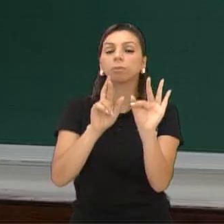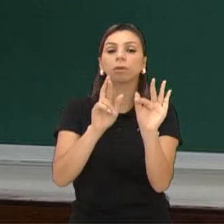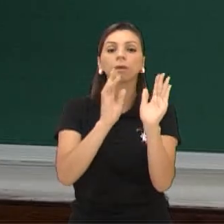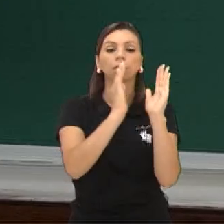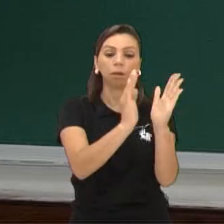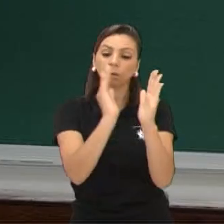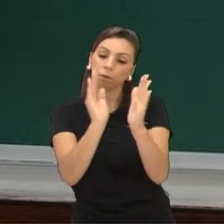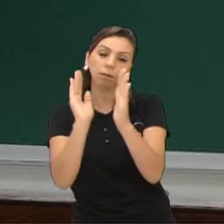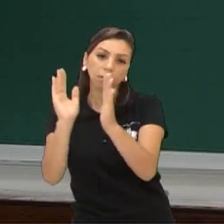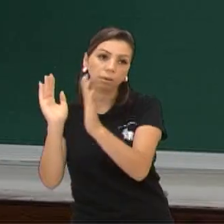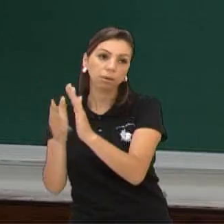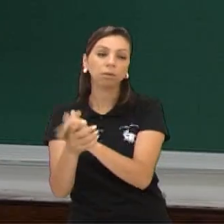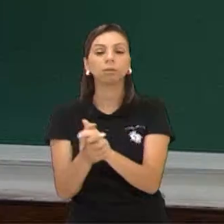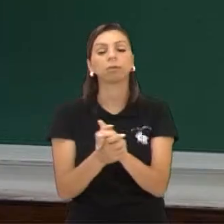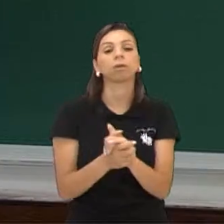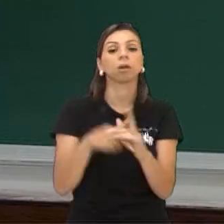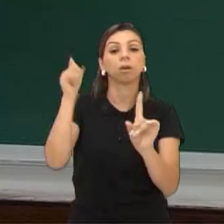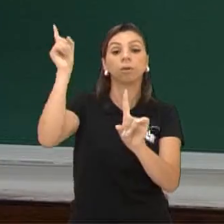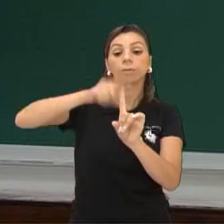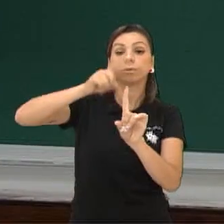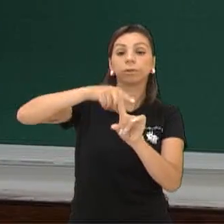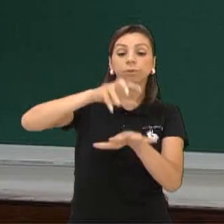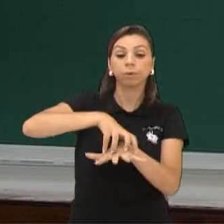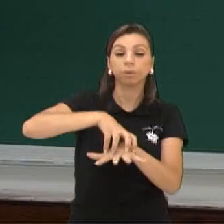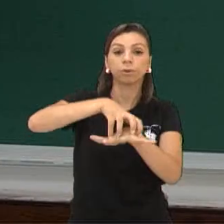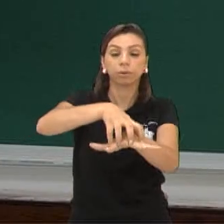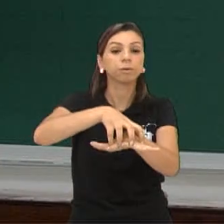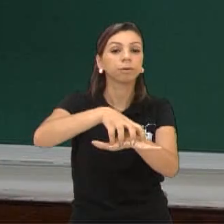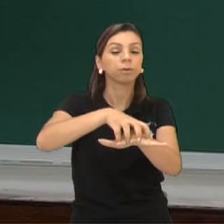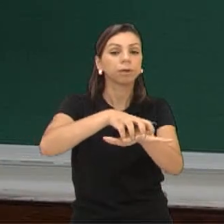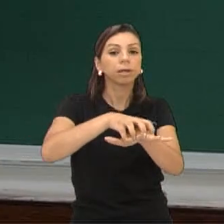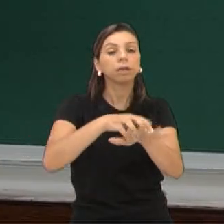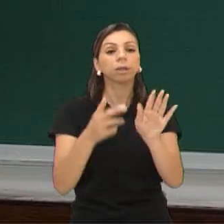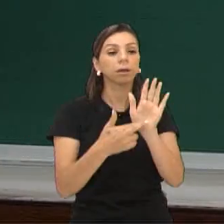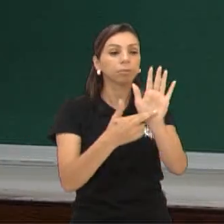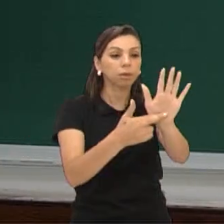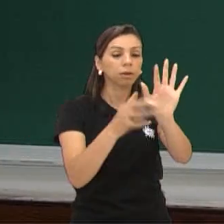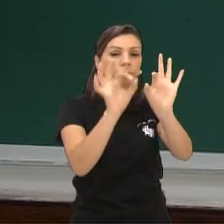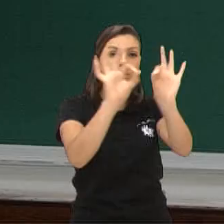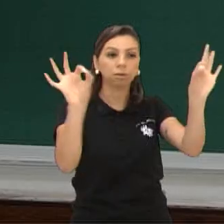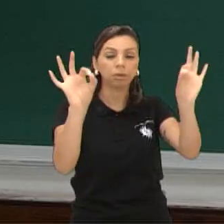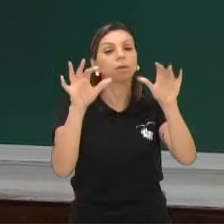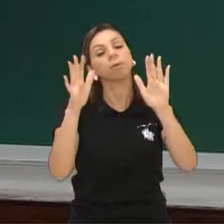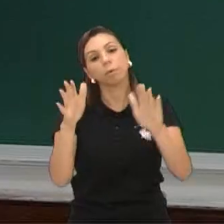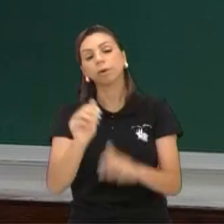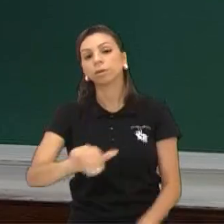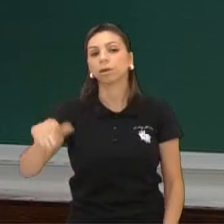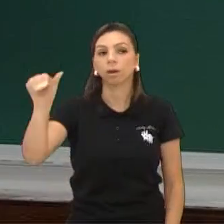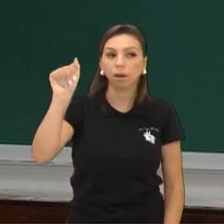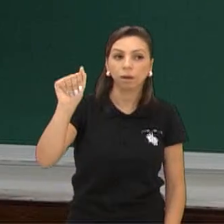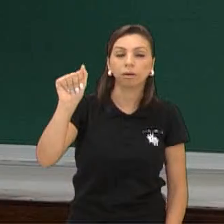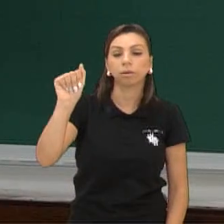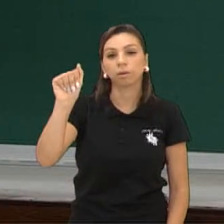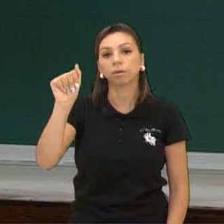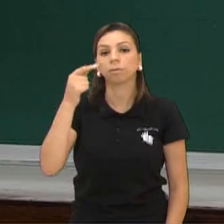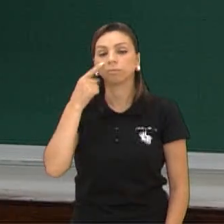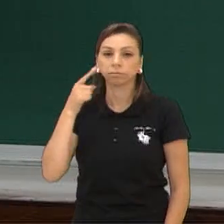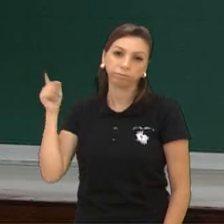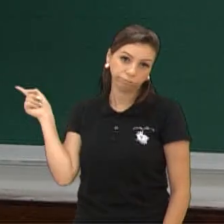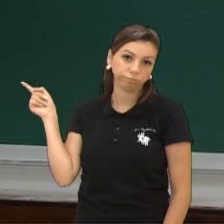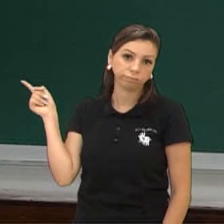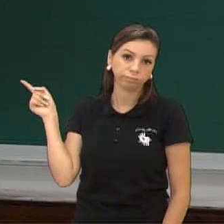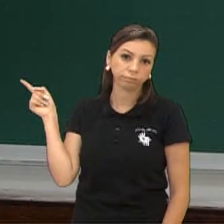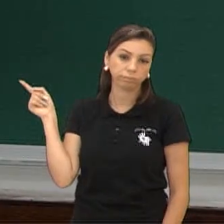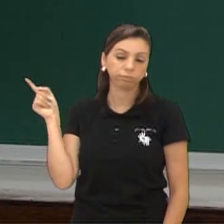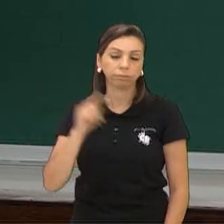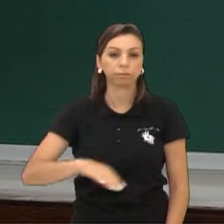sequência, qual é o tipo de transporte que representa cada uma das frases. Pode ser a letra A, rodoviário, ferroviário,